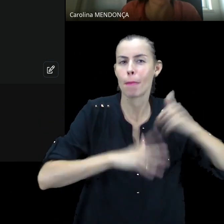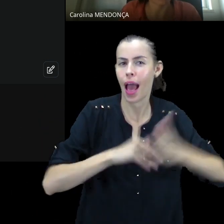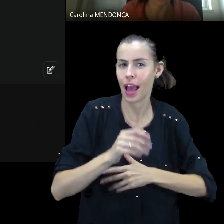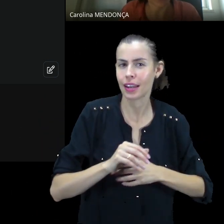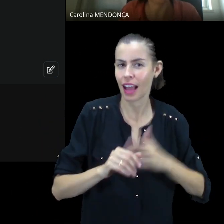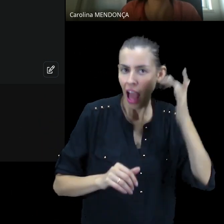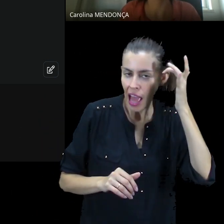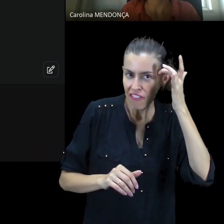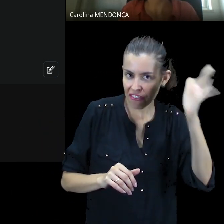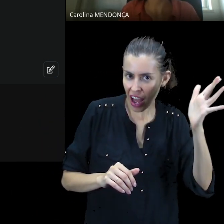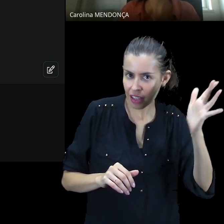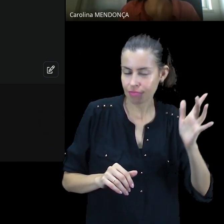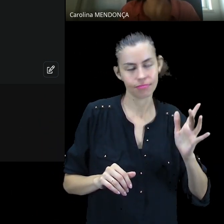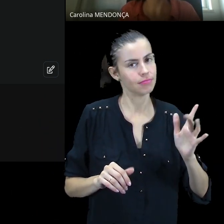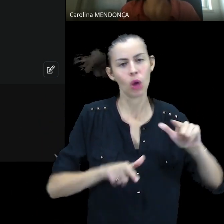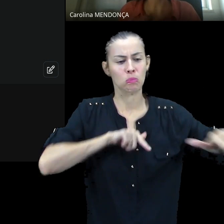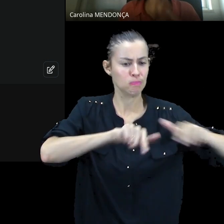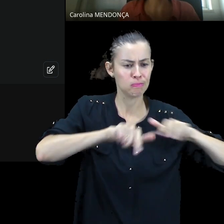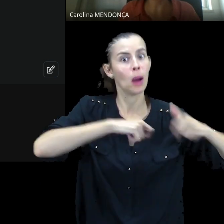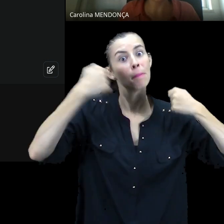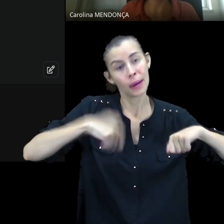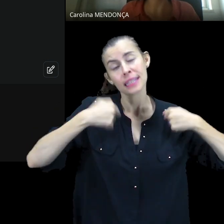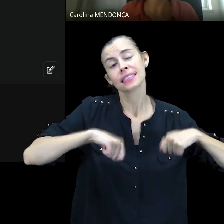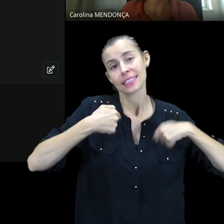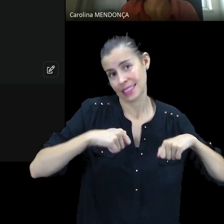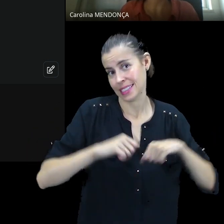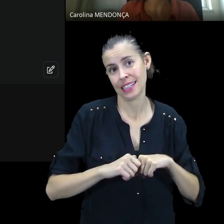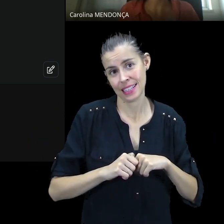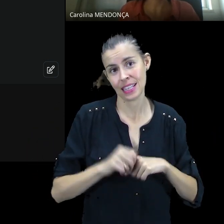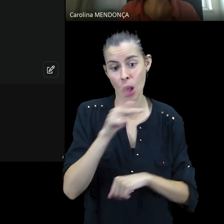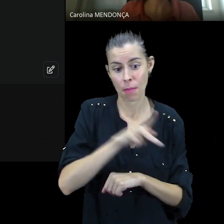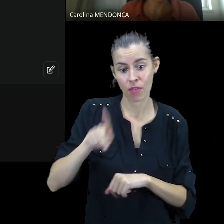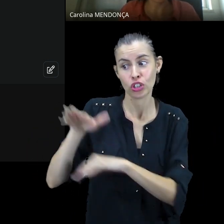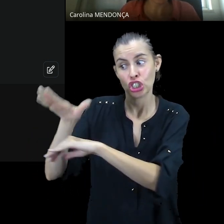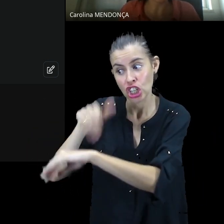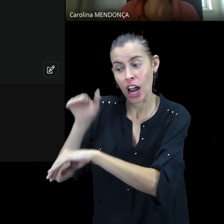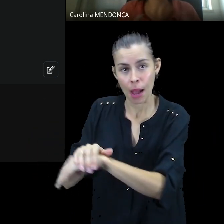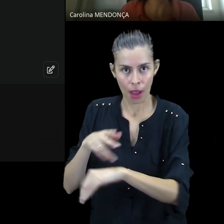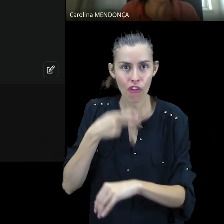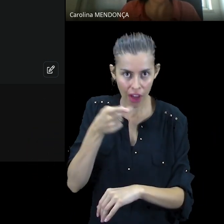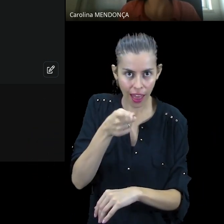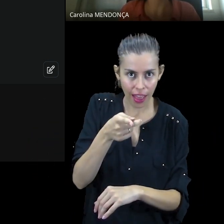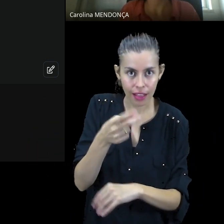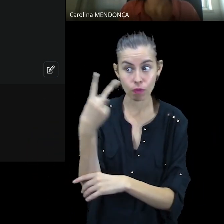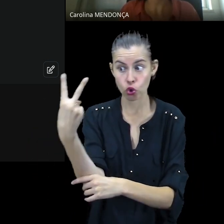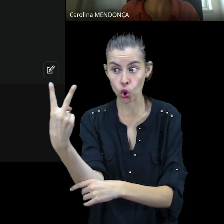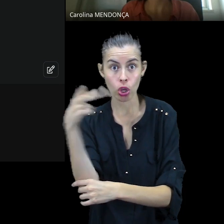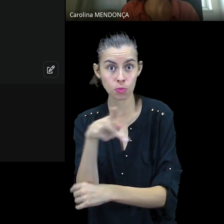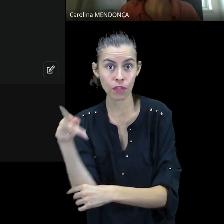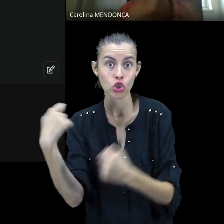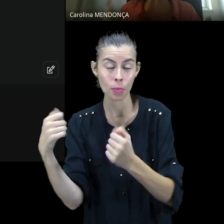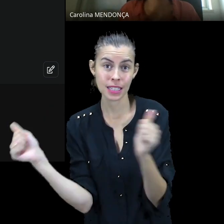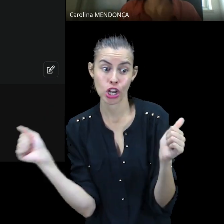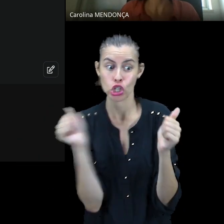unidade universitária. Ele é um componente que, para você conseguir, né, fazer essa relação professor-aluno muito próxima, e você